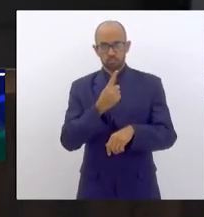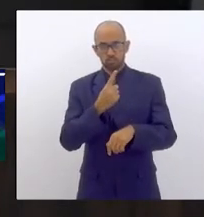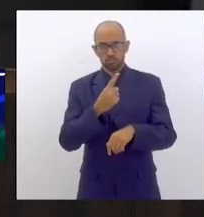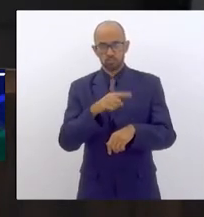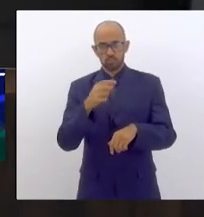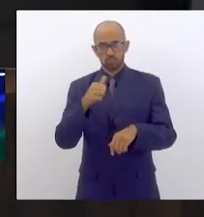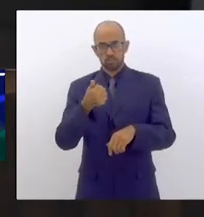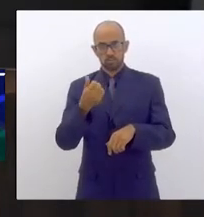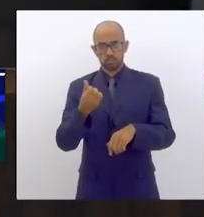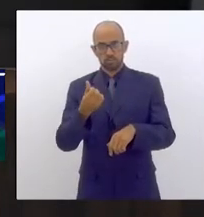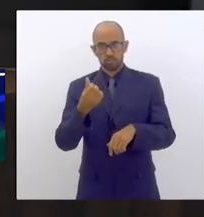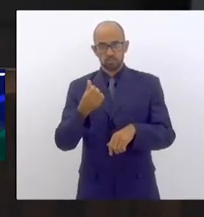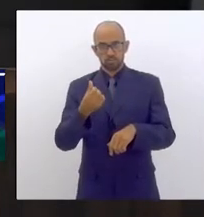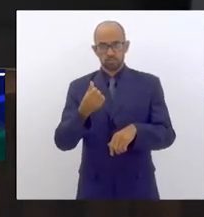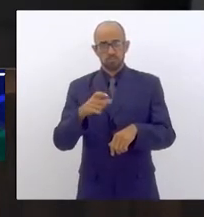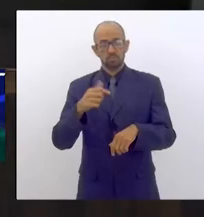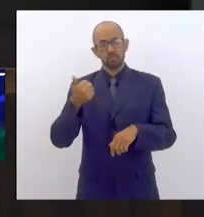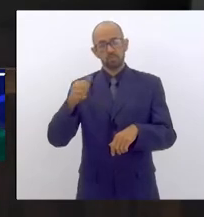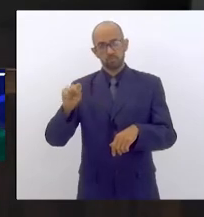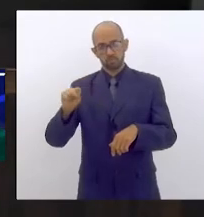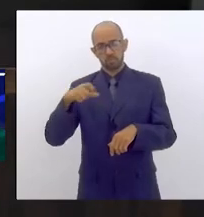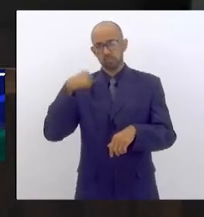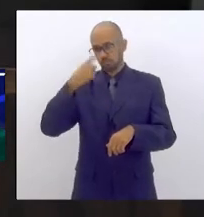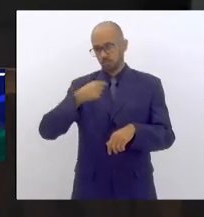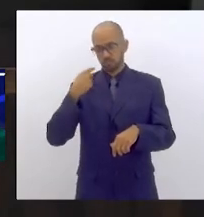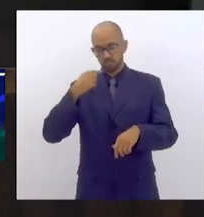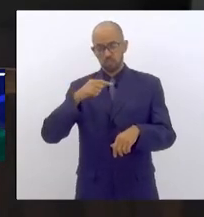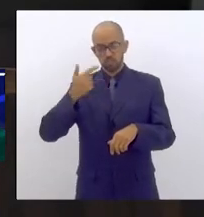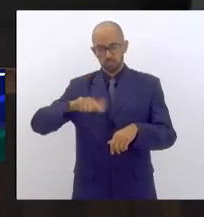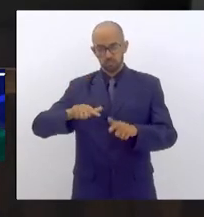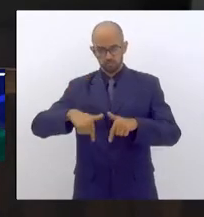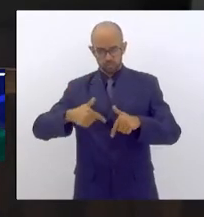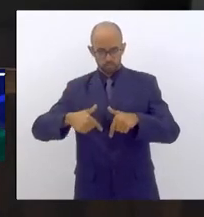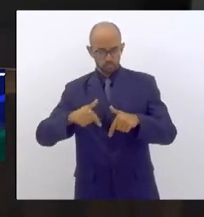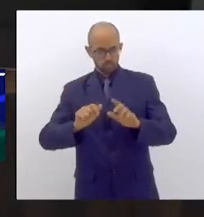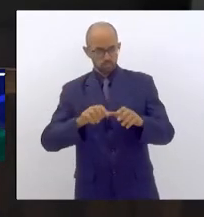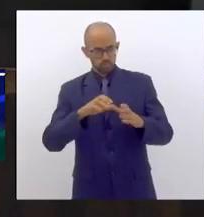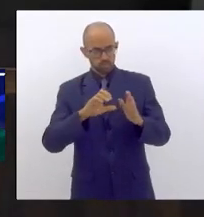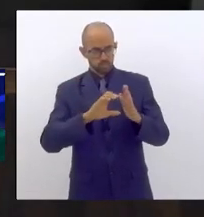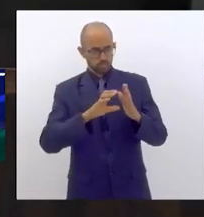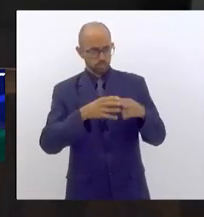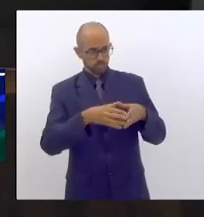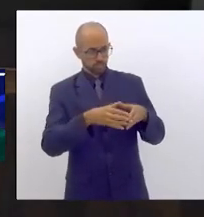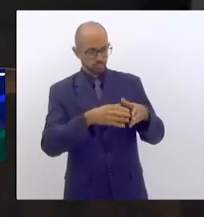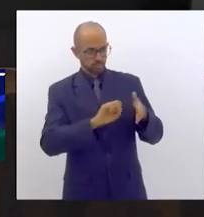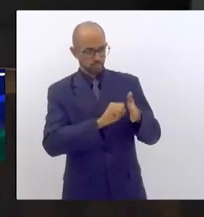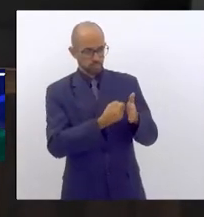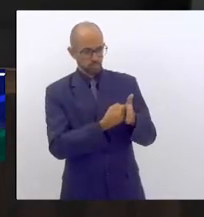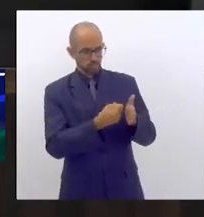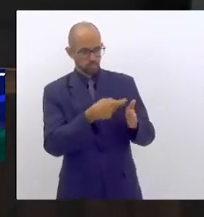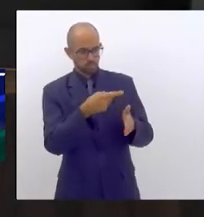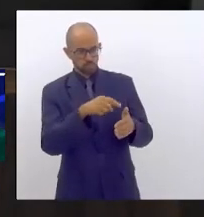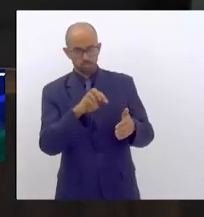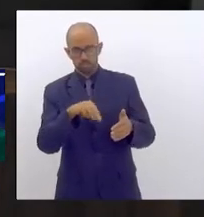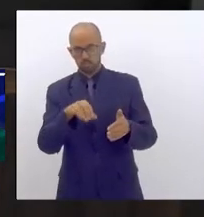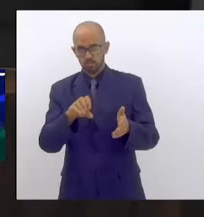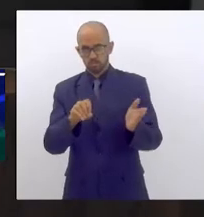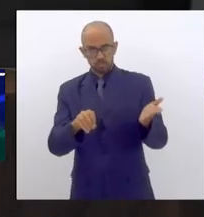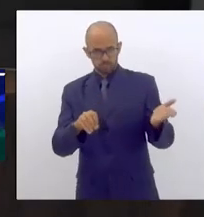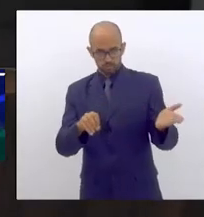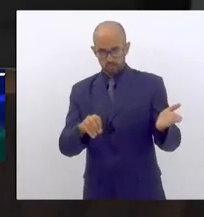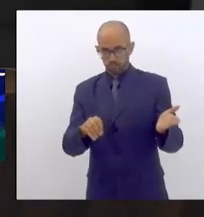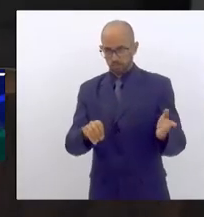semanais e 18 horas semanais da outra providência. Pendente de parecer da Comissão de Emendas Constitucionais e Vetos. Para emitir parecer, deputado Marcelo Dino.